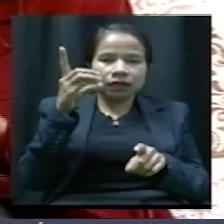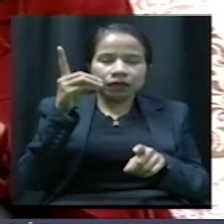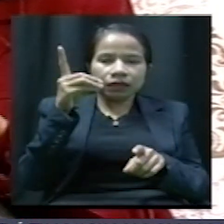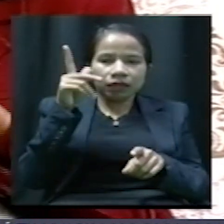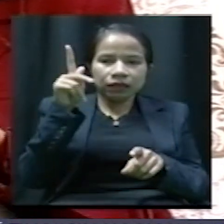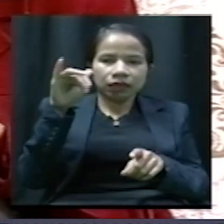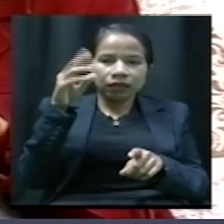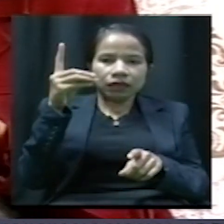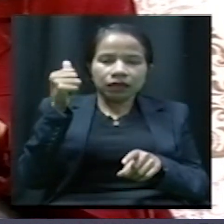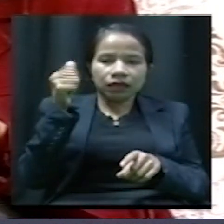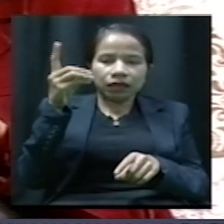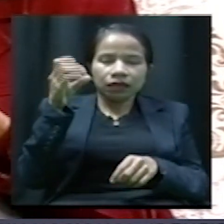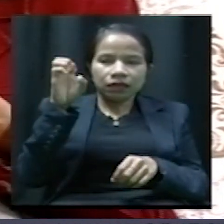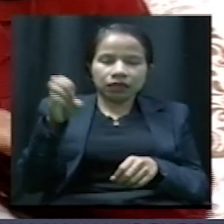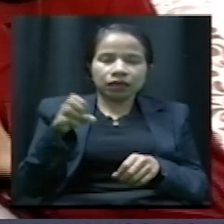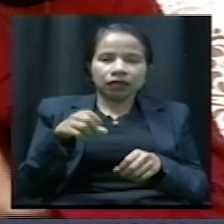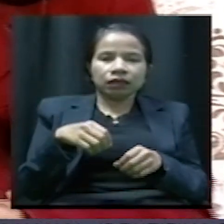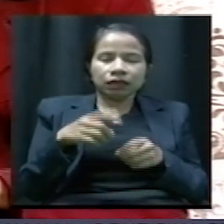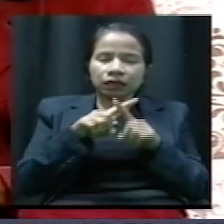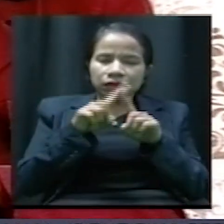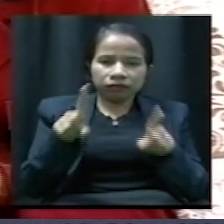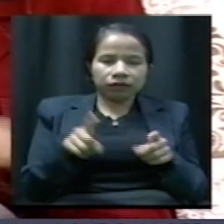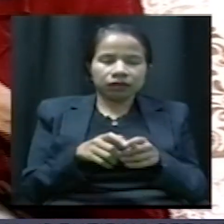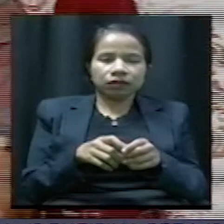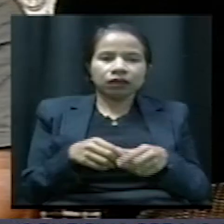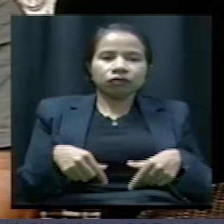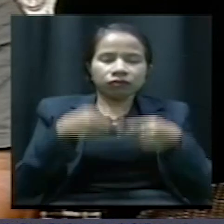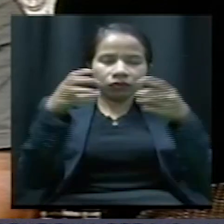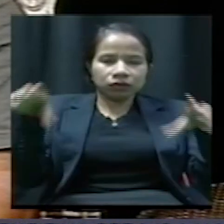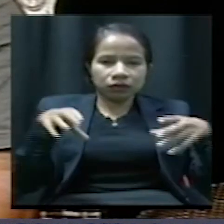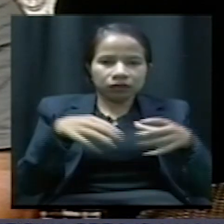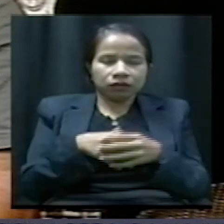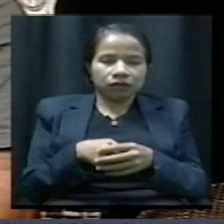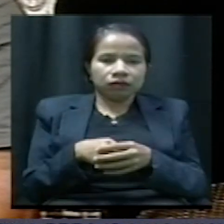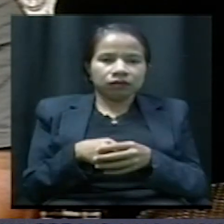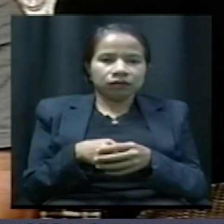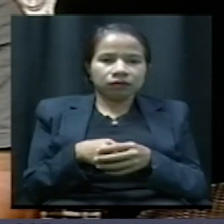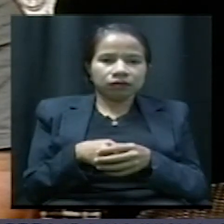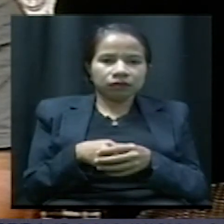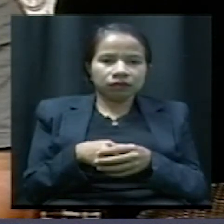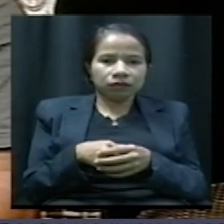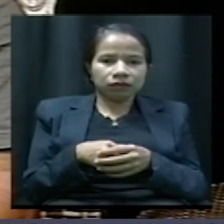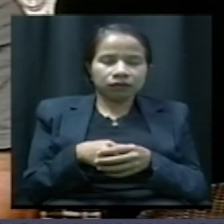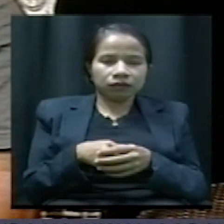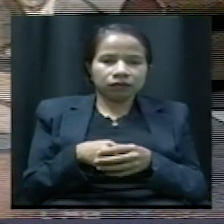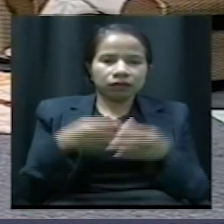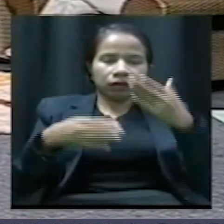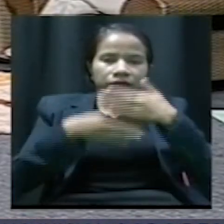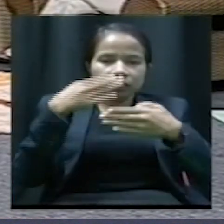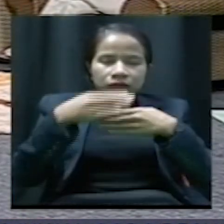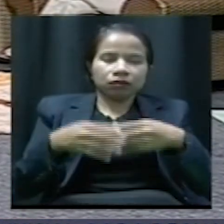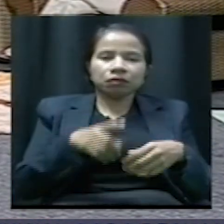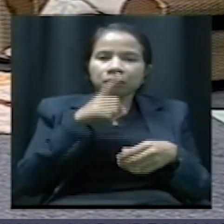ita nota kata iha diferensa balung, nebe ita tenki dudu fale ho sistema ho infrastruktura